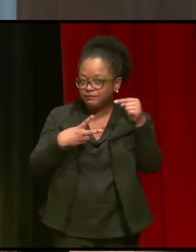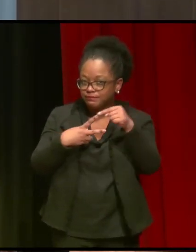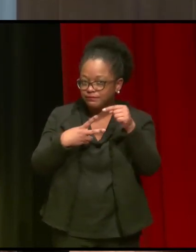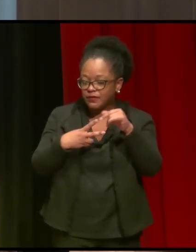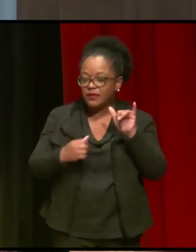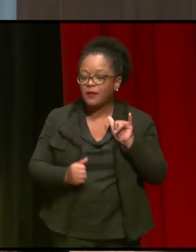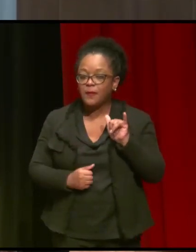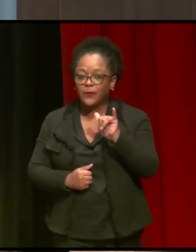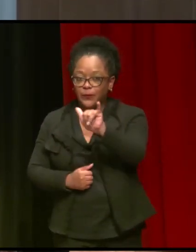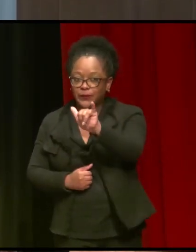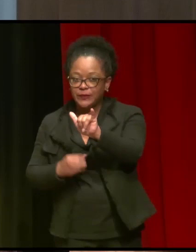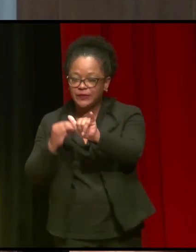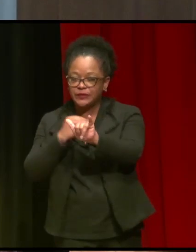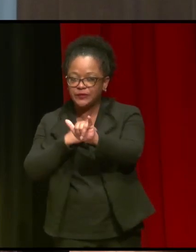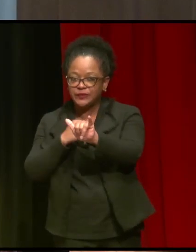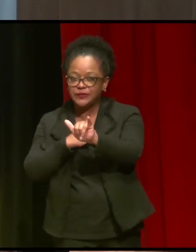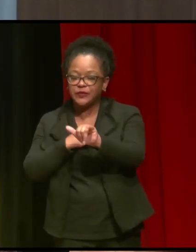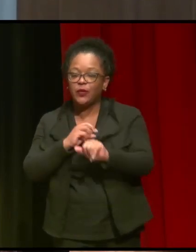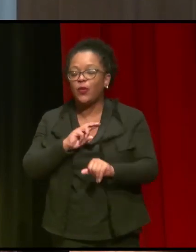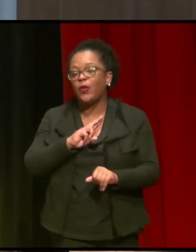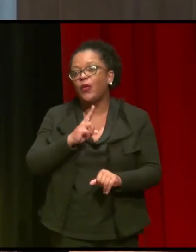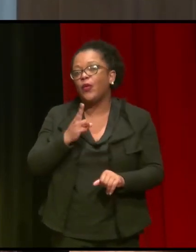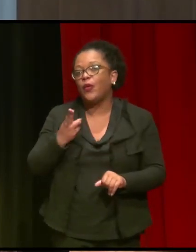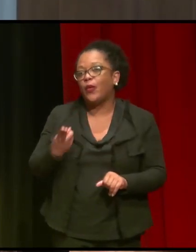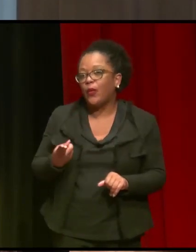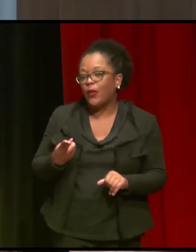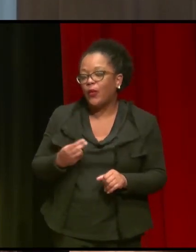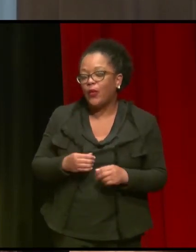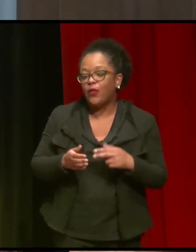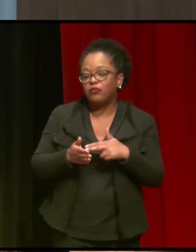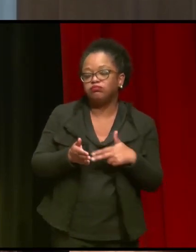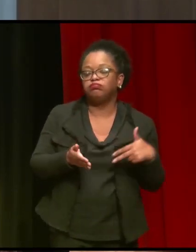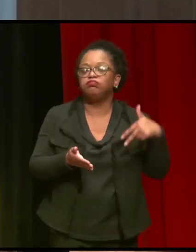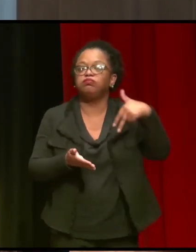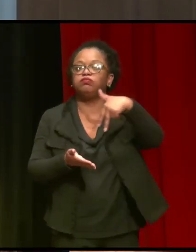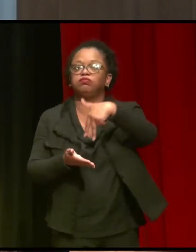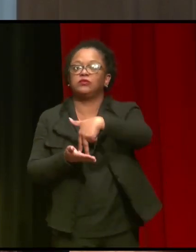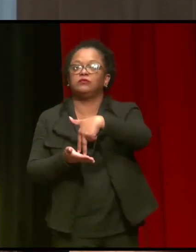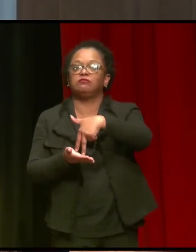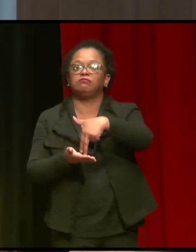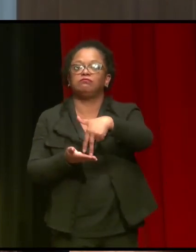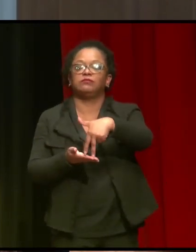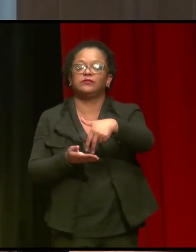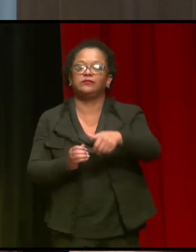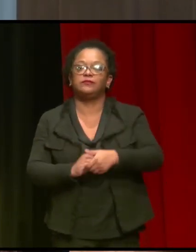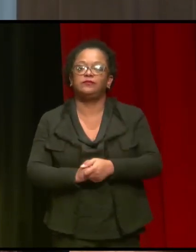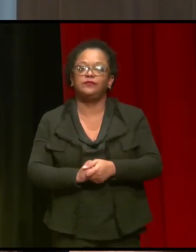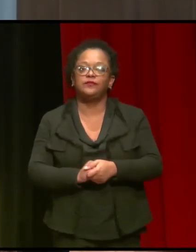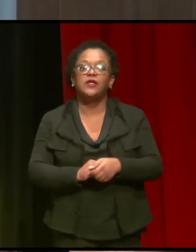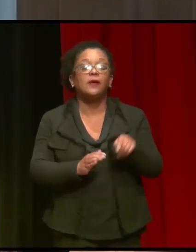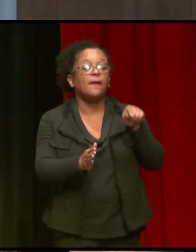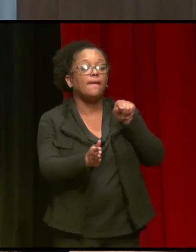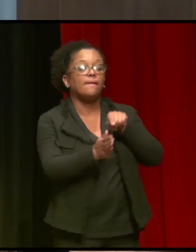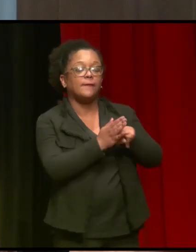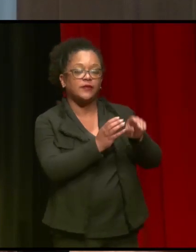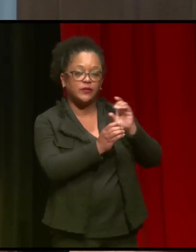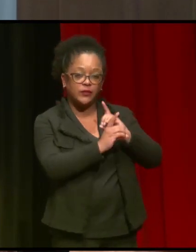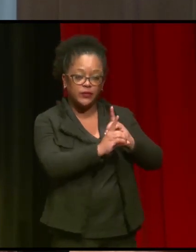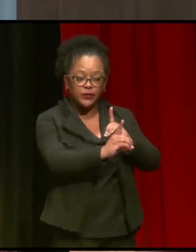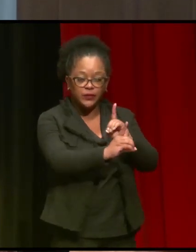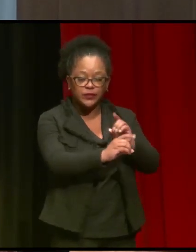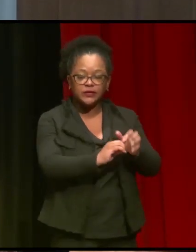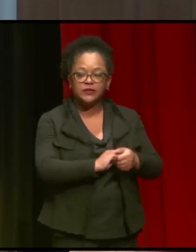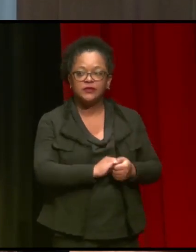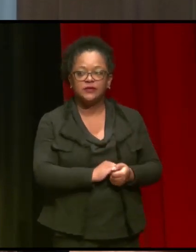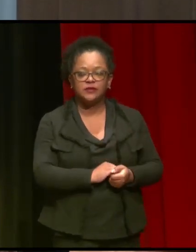estão perdoados? Ou levanta, pega o seu leito e ande? Jesus perguntou isso para os escribas, o que é mais fácil? Vocês estão dizendo